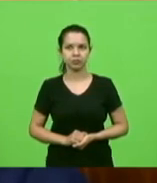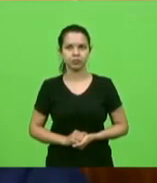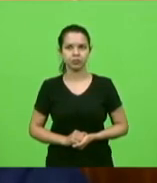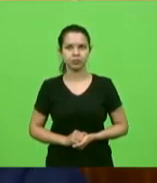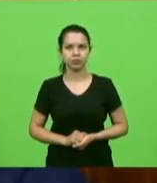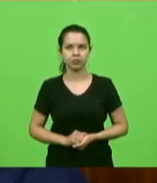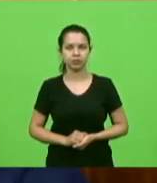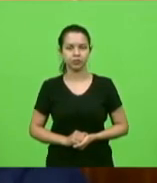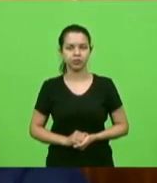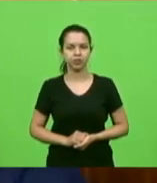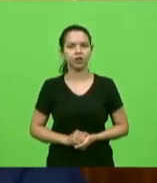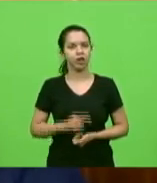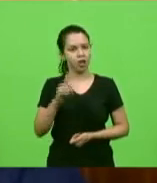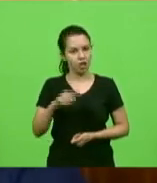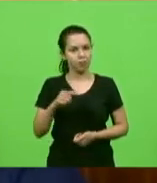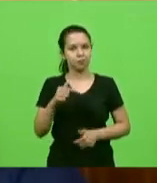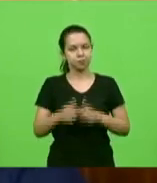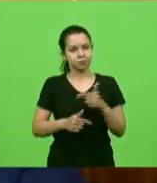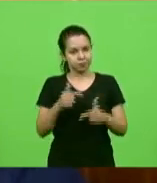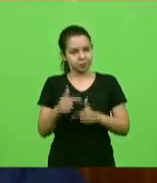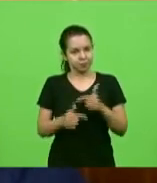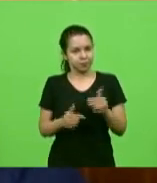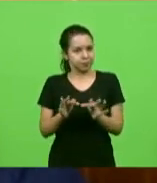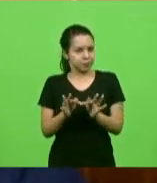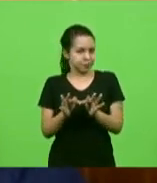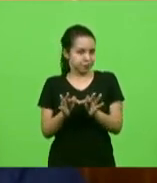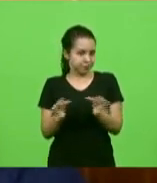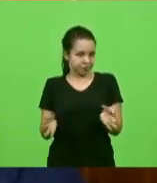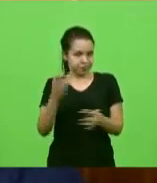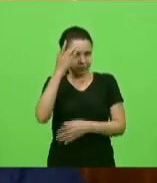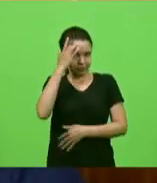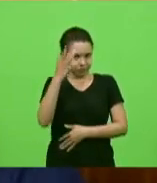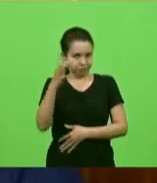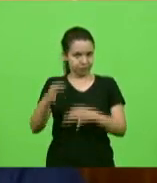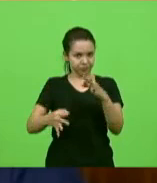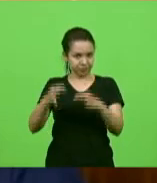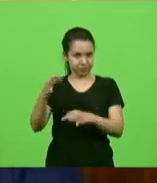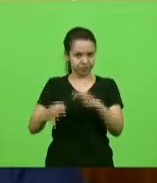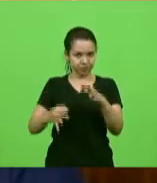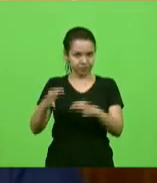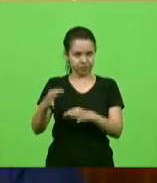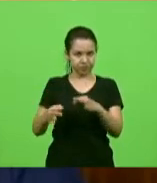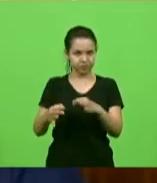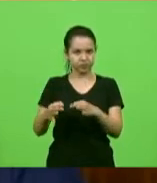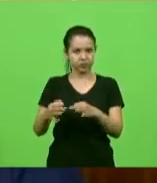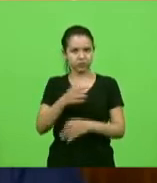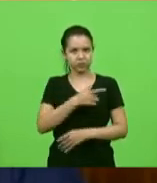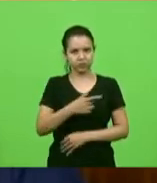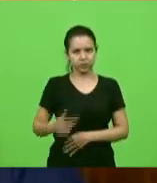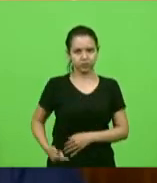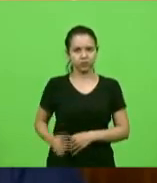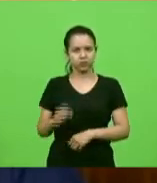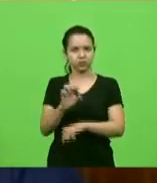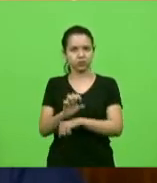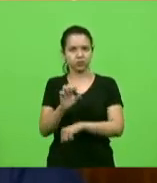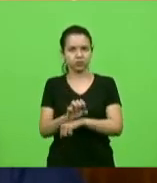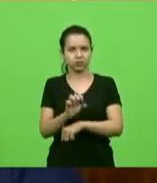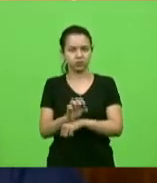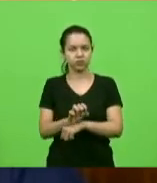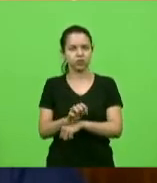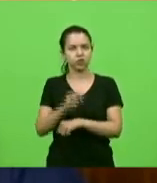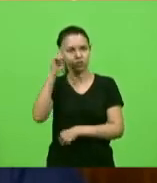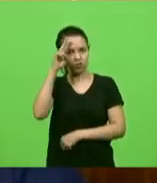Não é uma tarefa simples e fácil julgar um governador do Estado. A história e os meus colegas